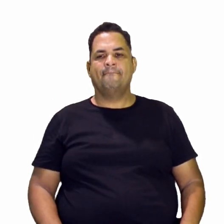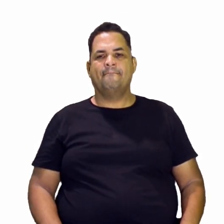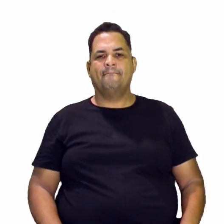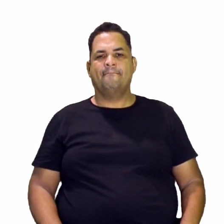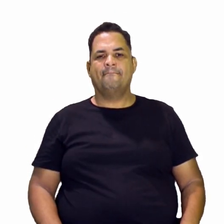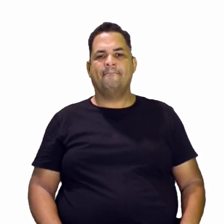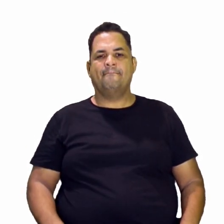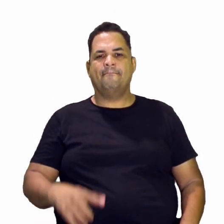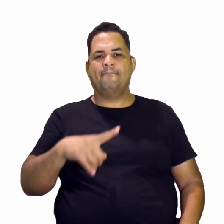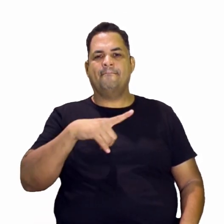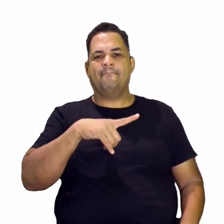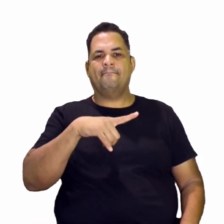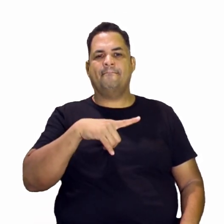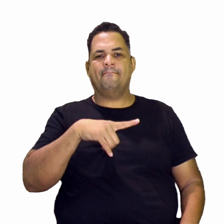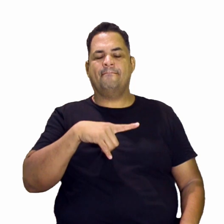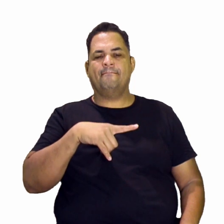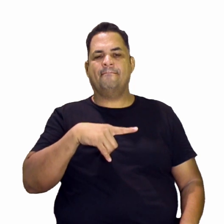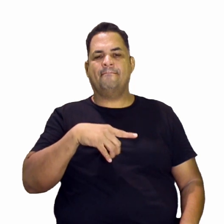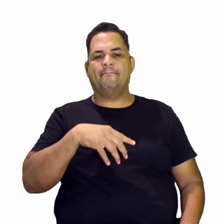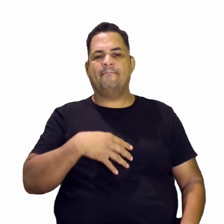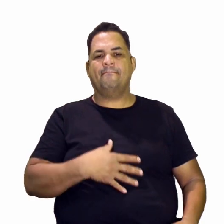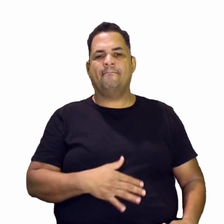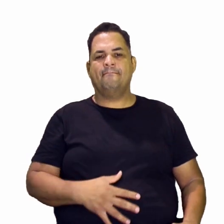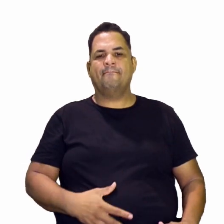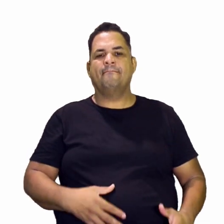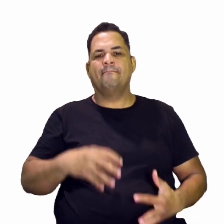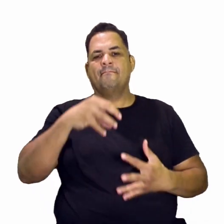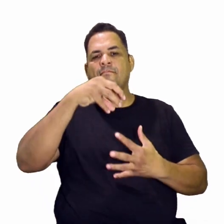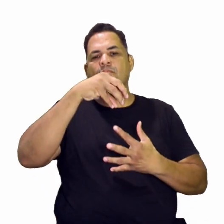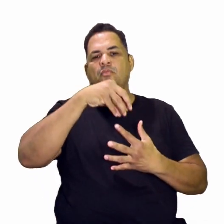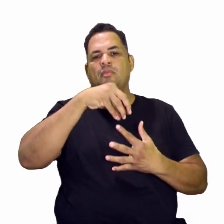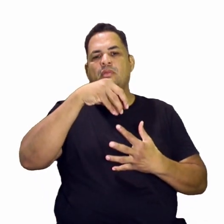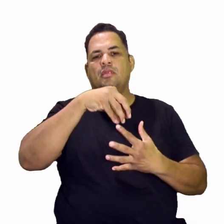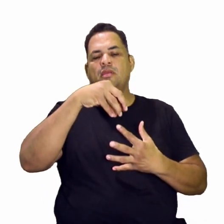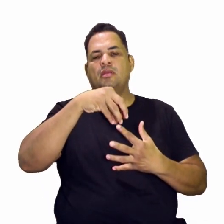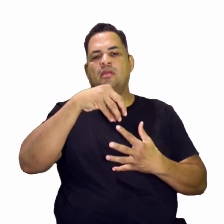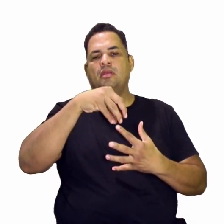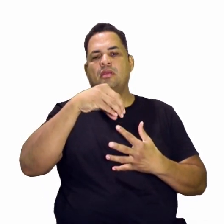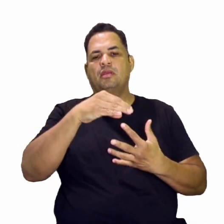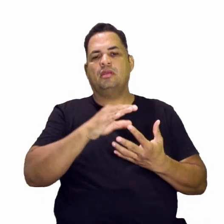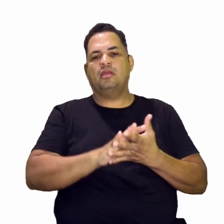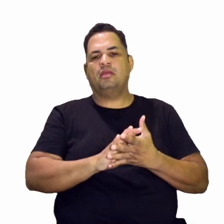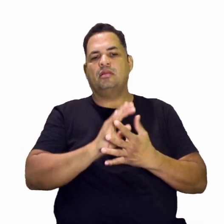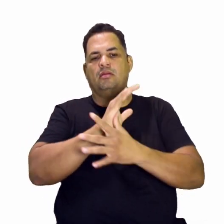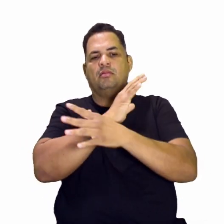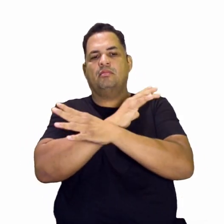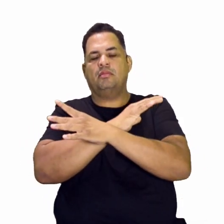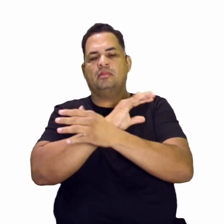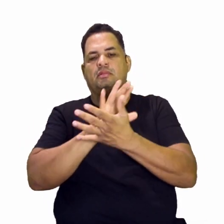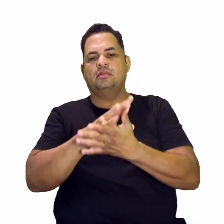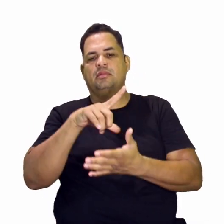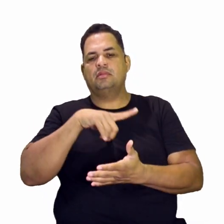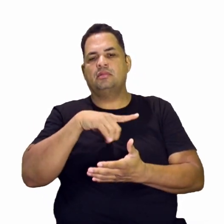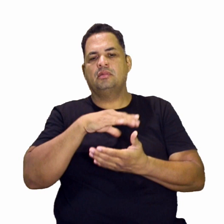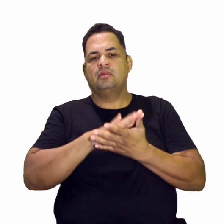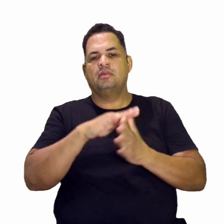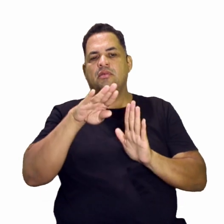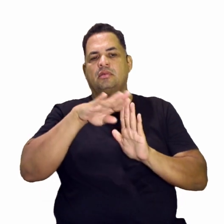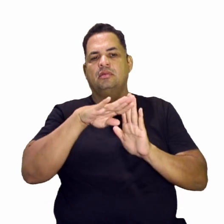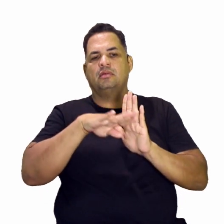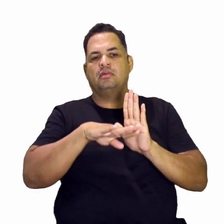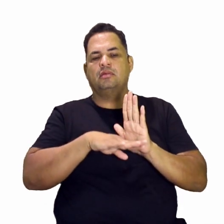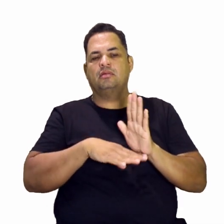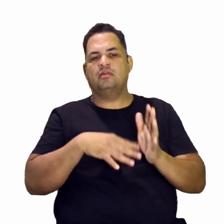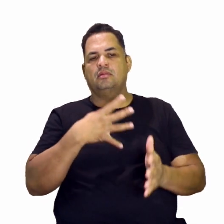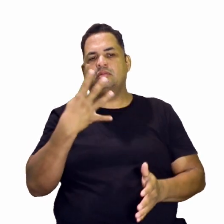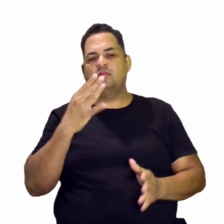aí a gente tem o reino plantae. No reino plantae, a gente tem uma classificação que divide os grupos, os 4